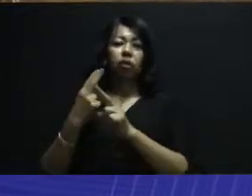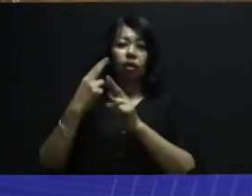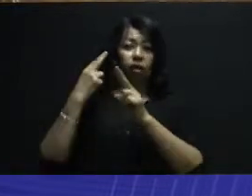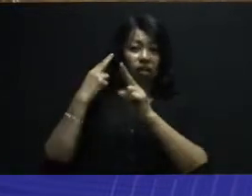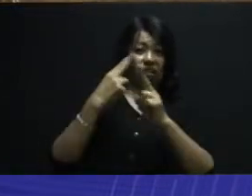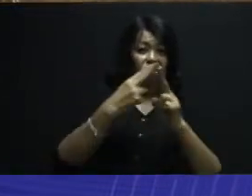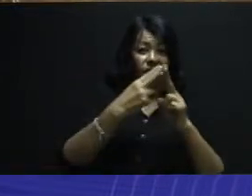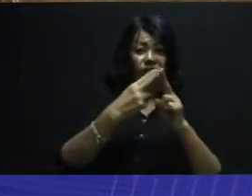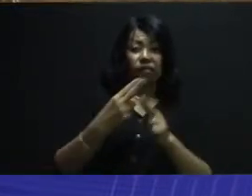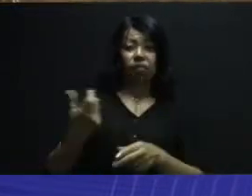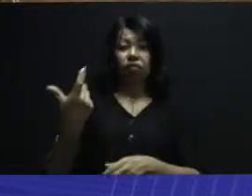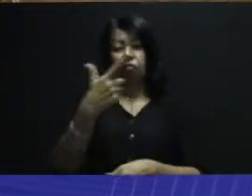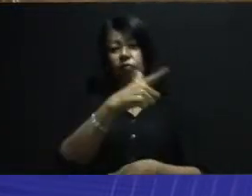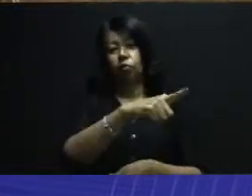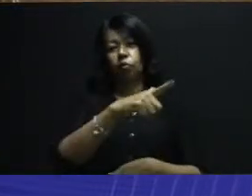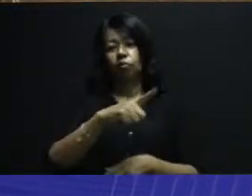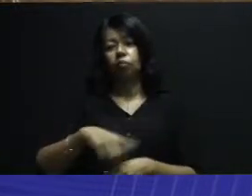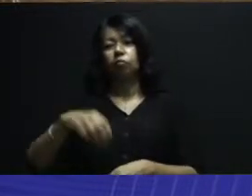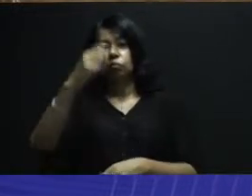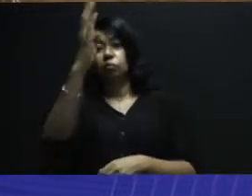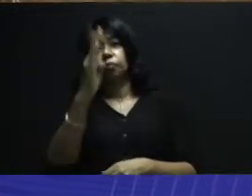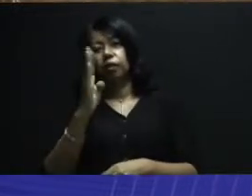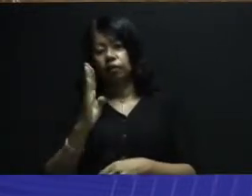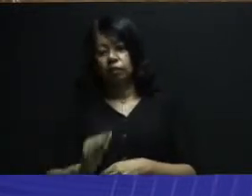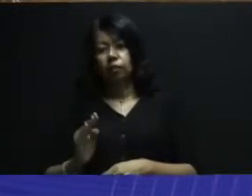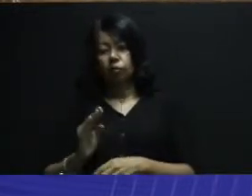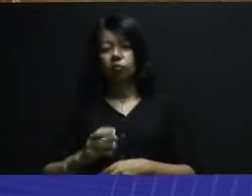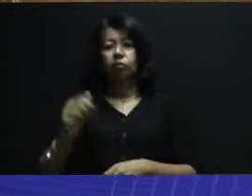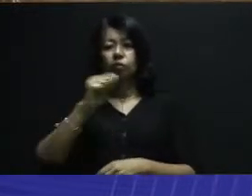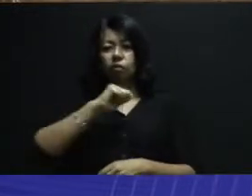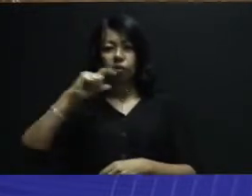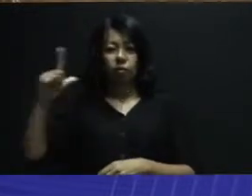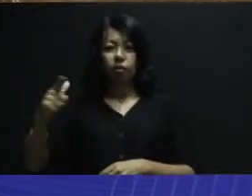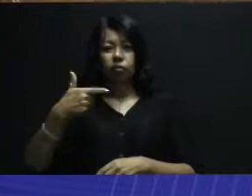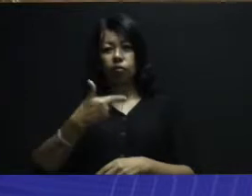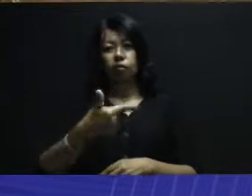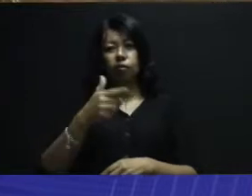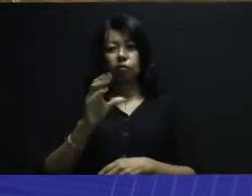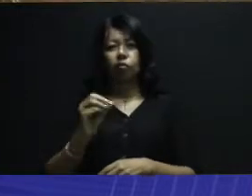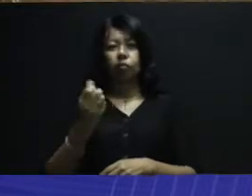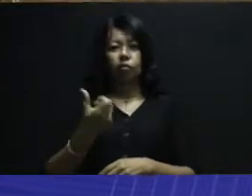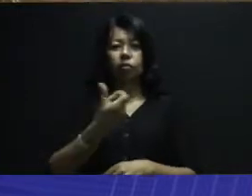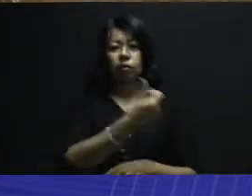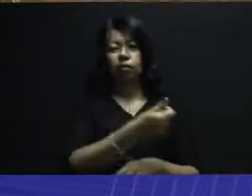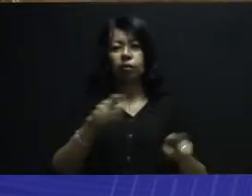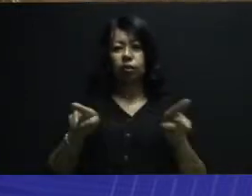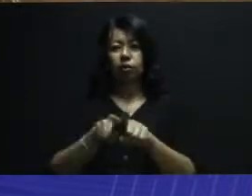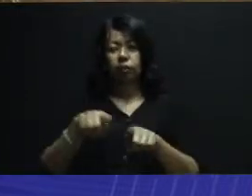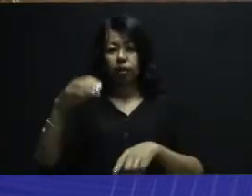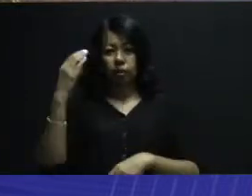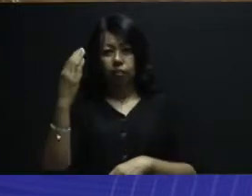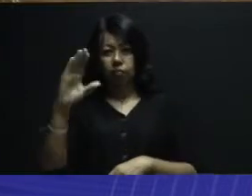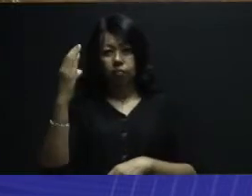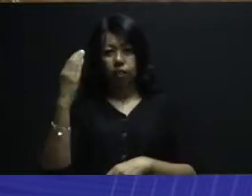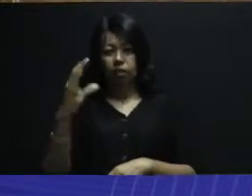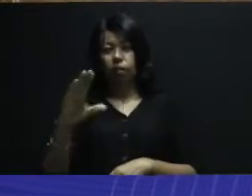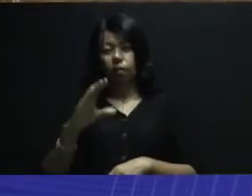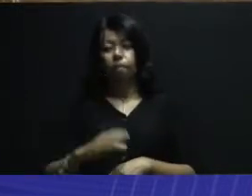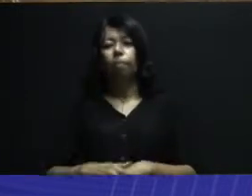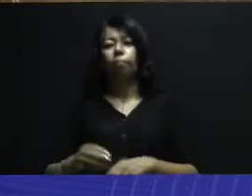Brasil. Em abril de 2016, também em Cubatão. Como mestre,